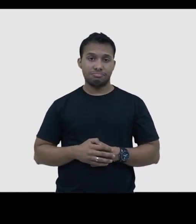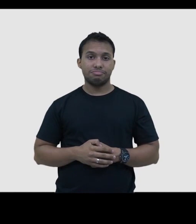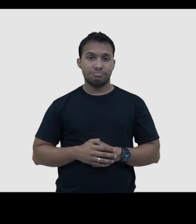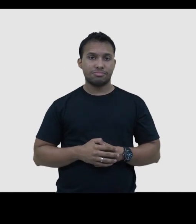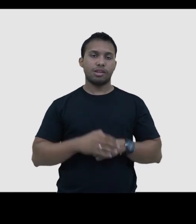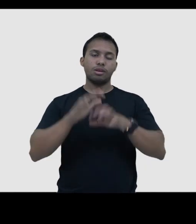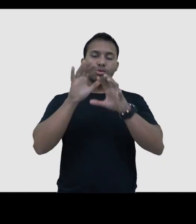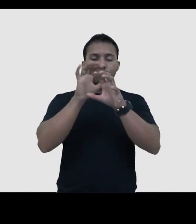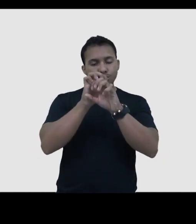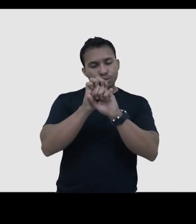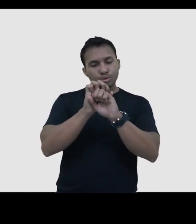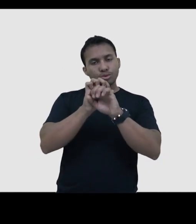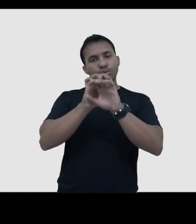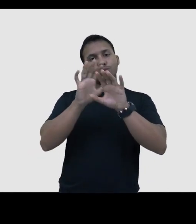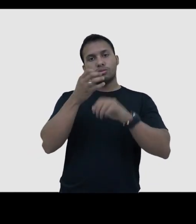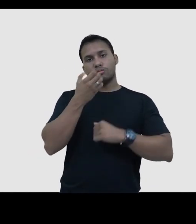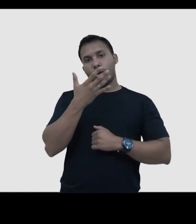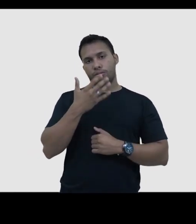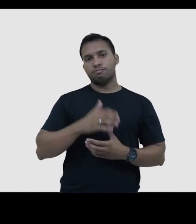Ficou muito bom.